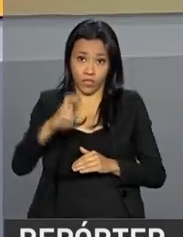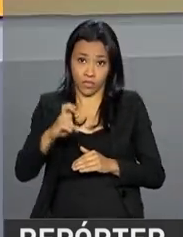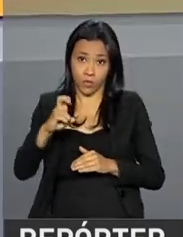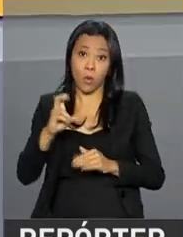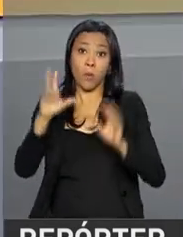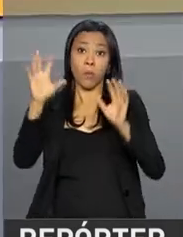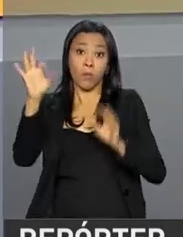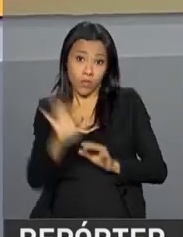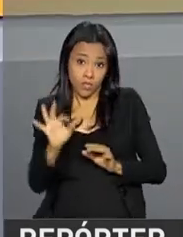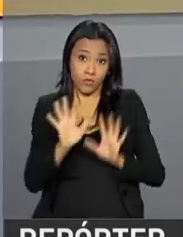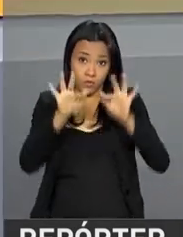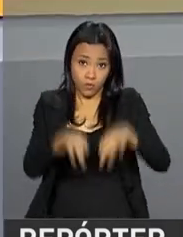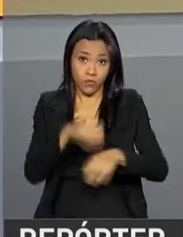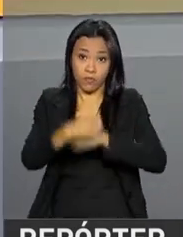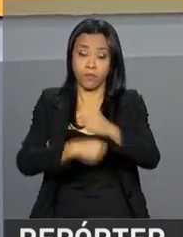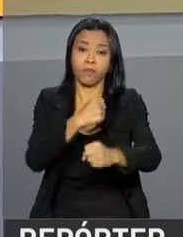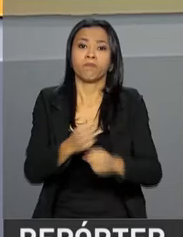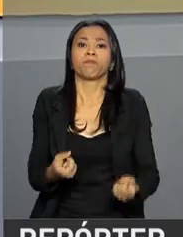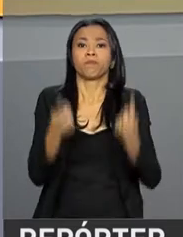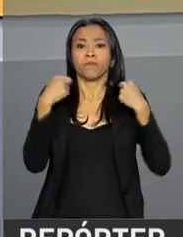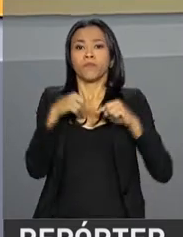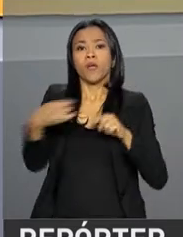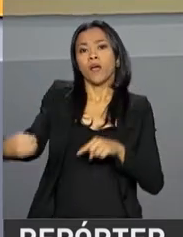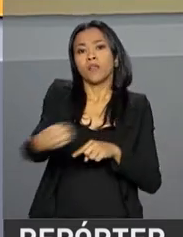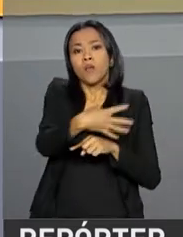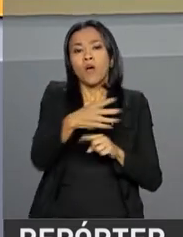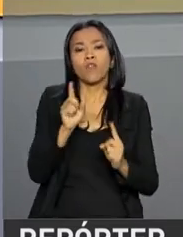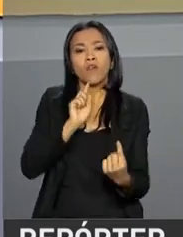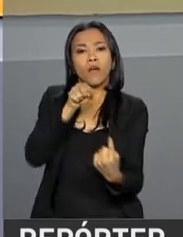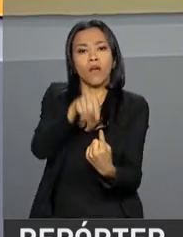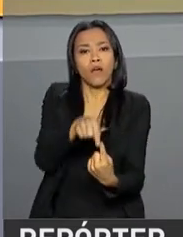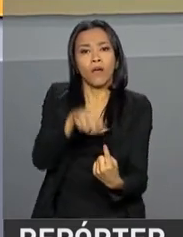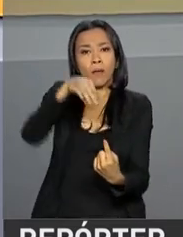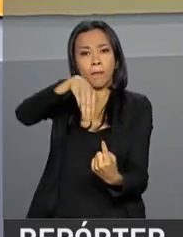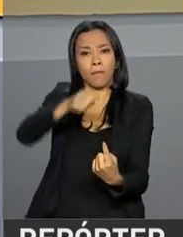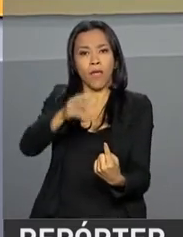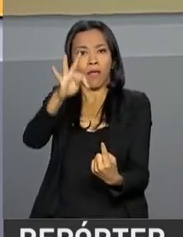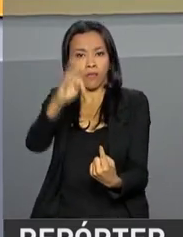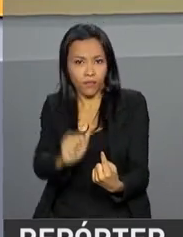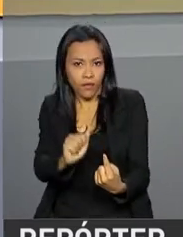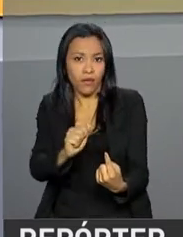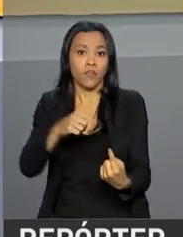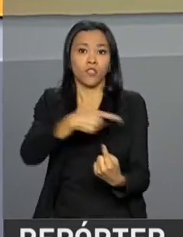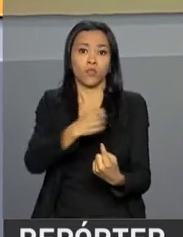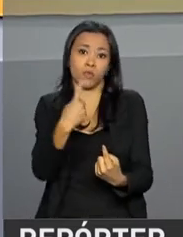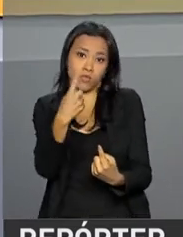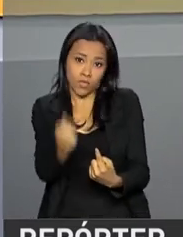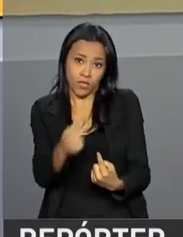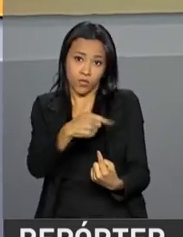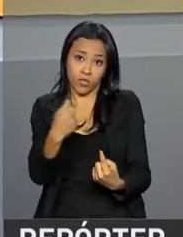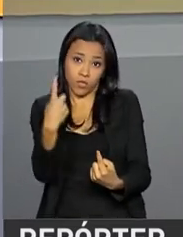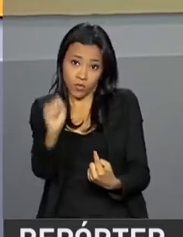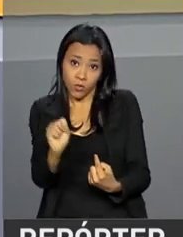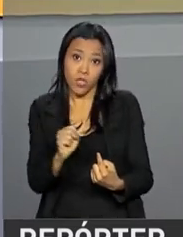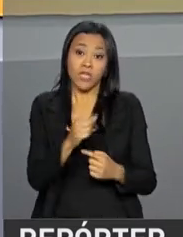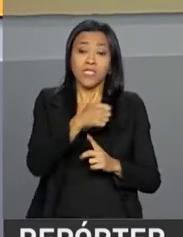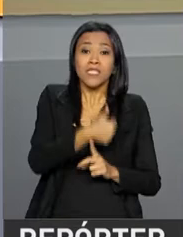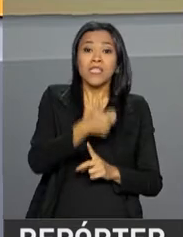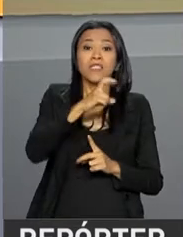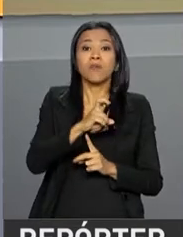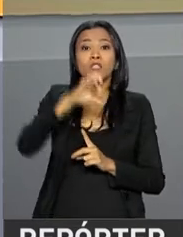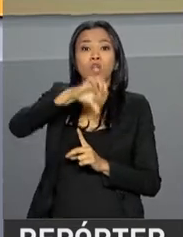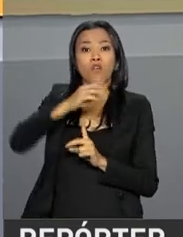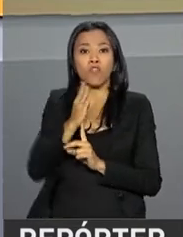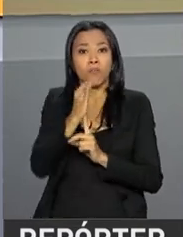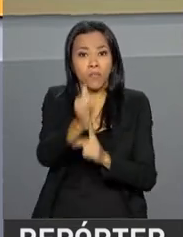a nova meta fiscal para 2017 e 2018 de 159 bilhões de reais foi